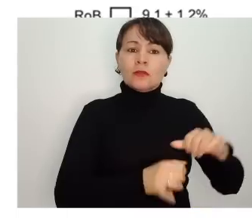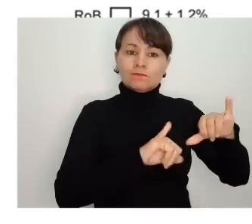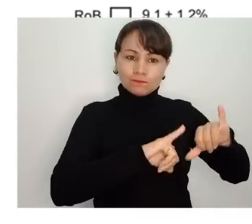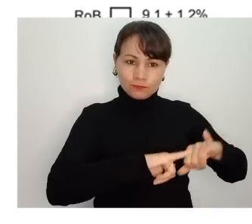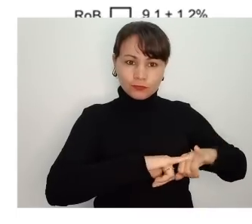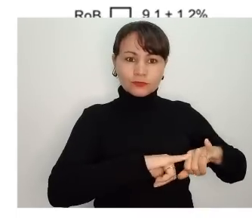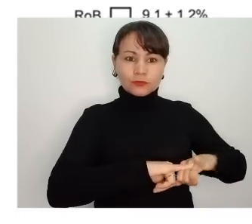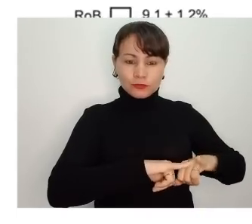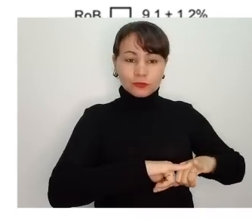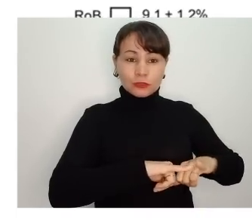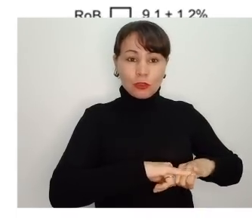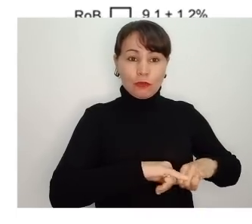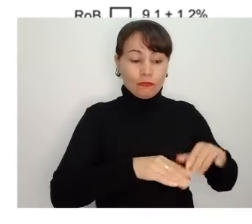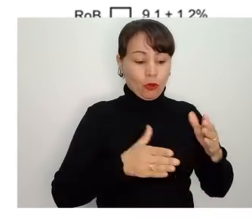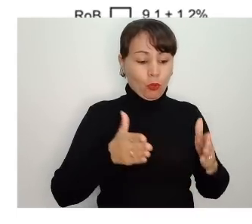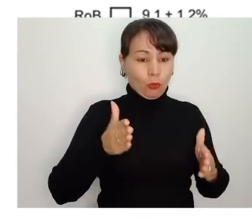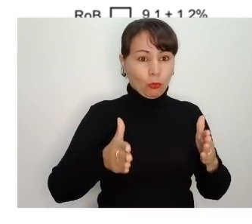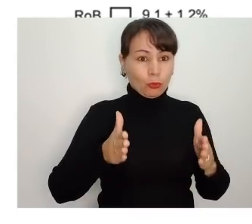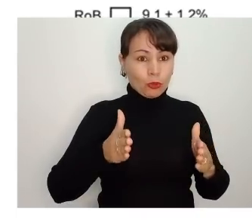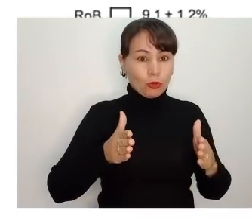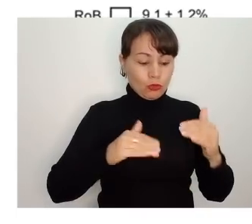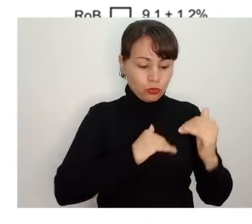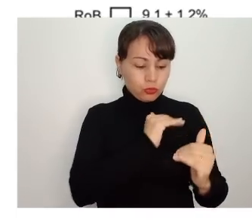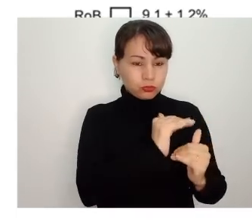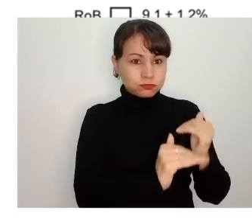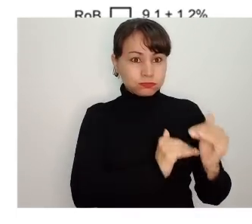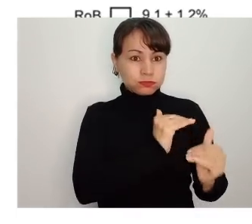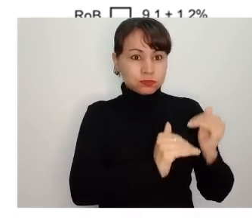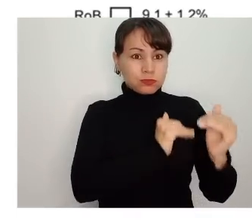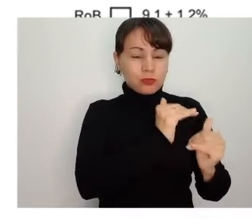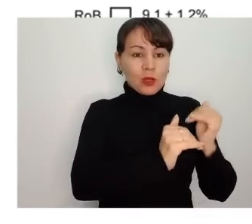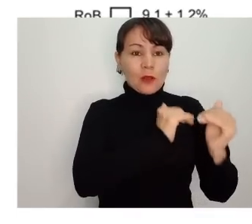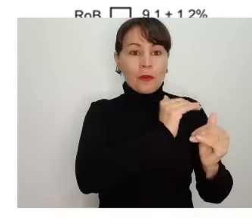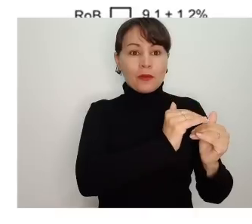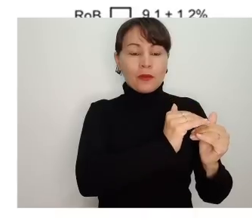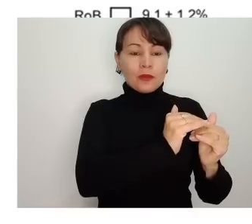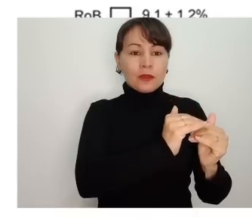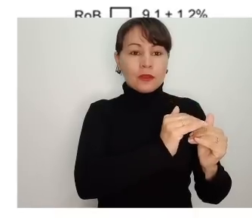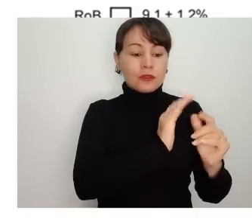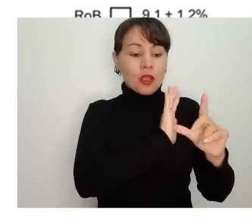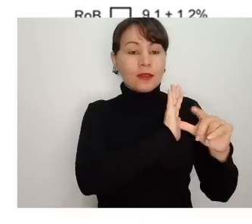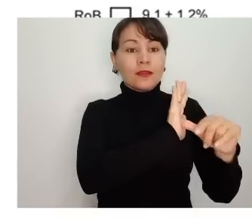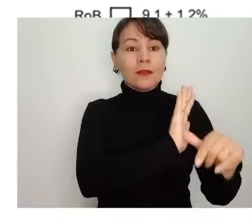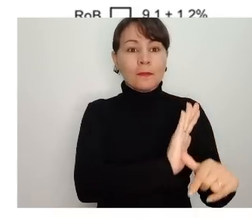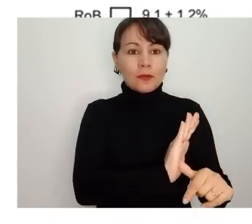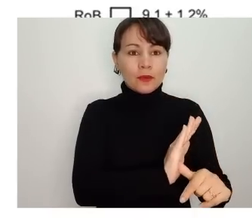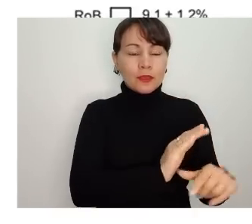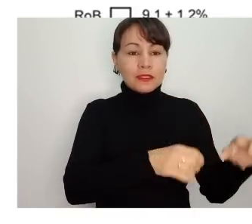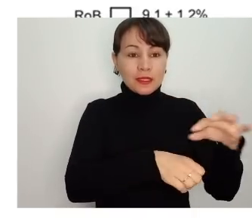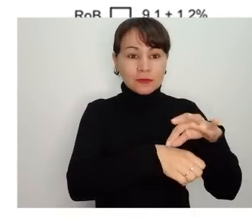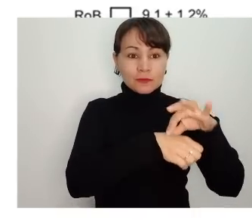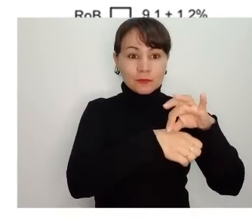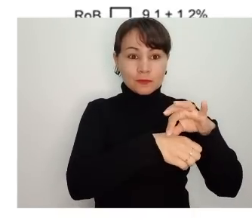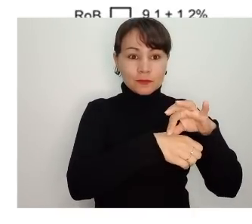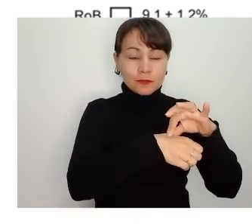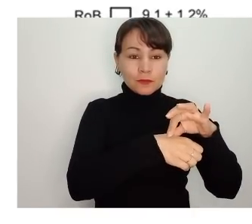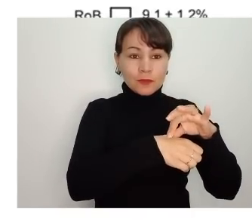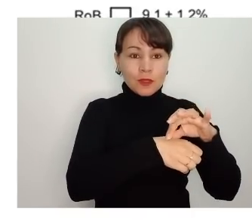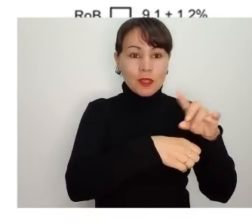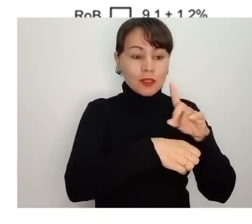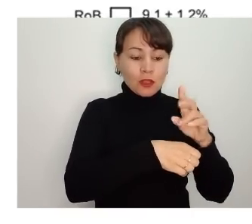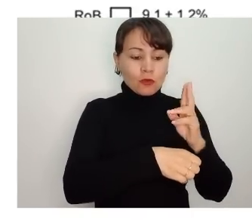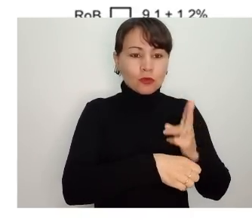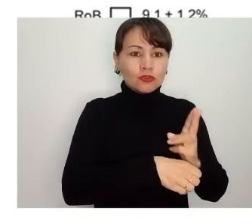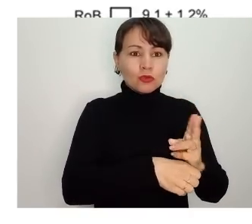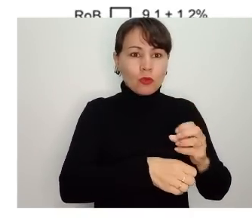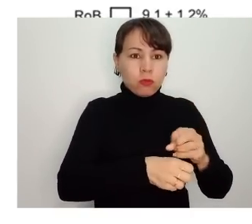elas sofrem um período de desenvolvimento, de neurogênese, e posteriormente essas células,